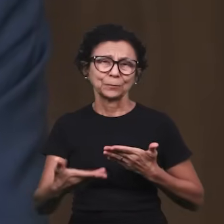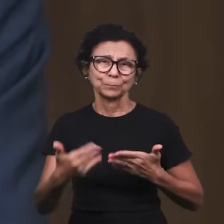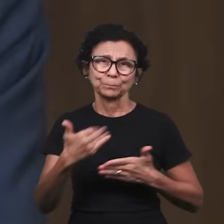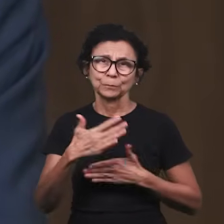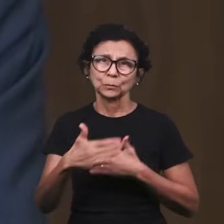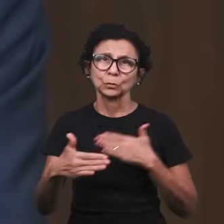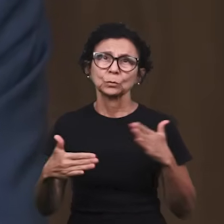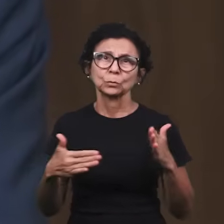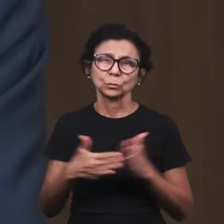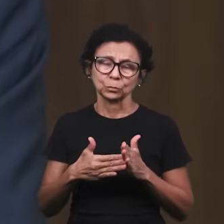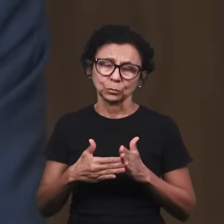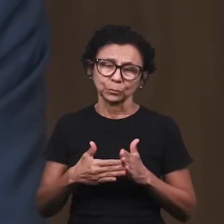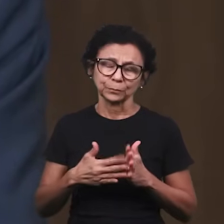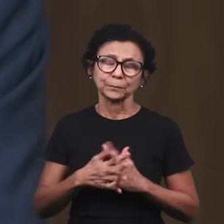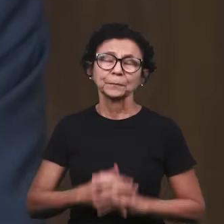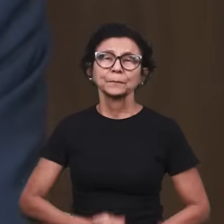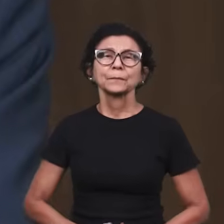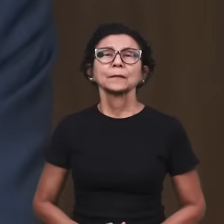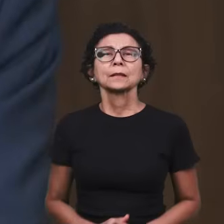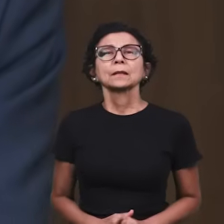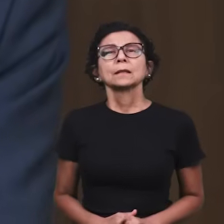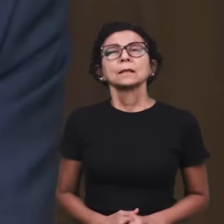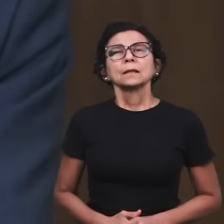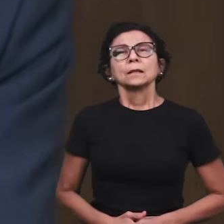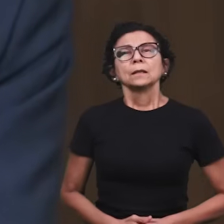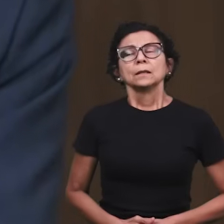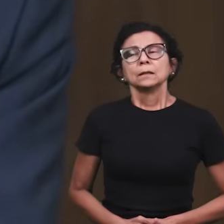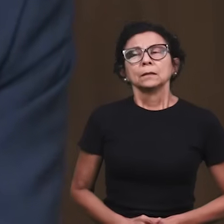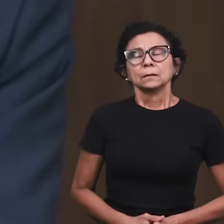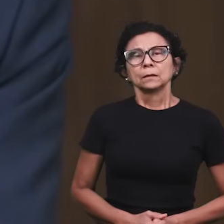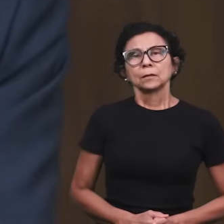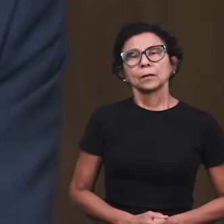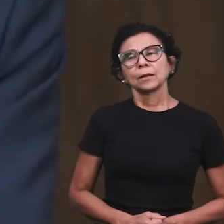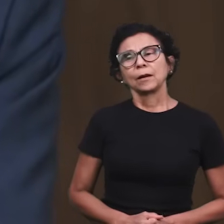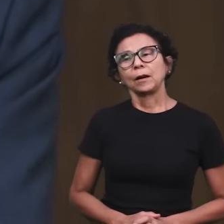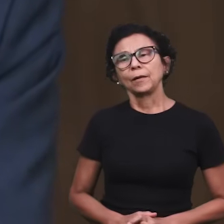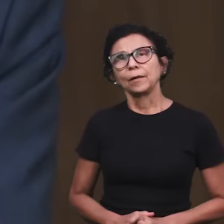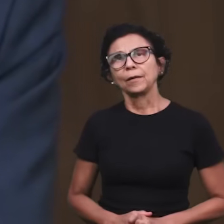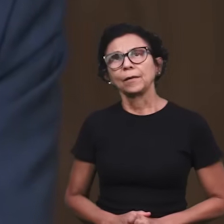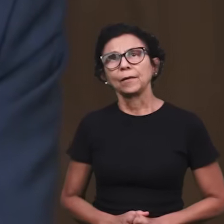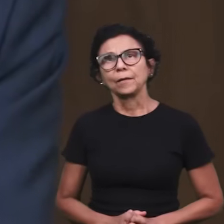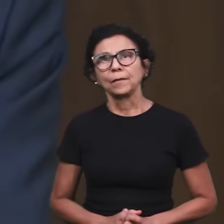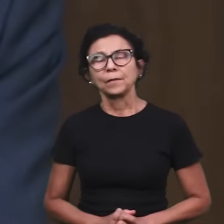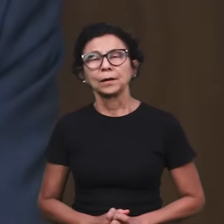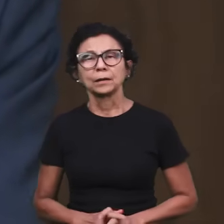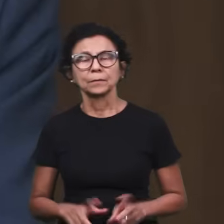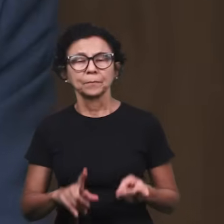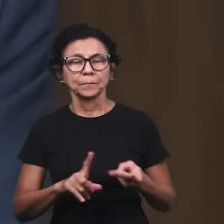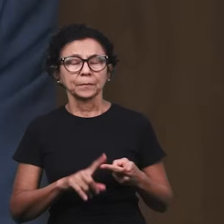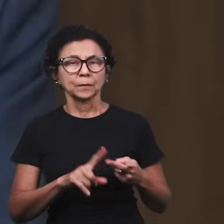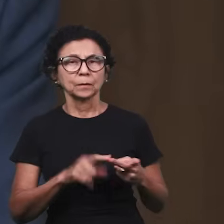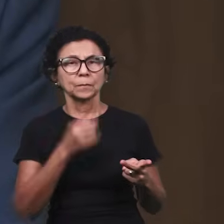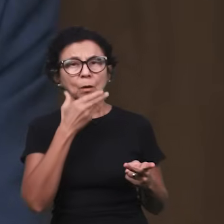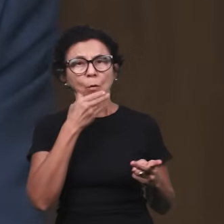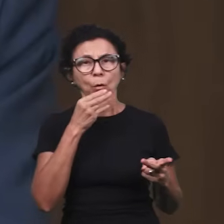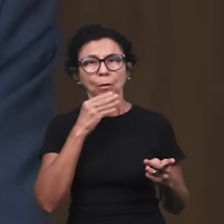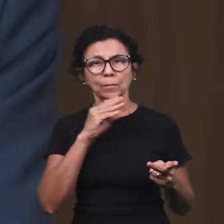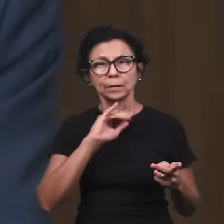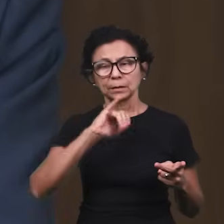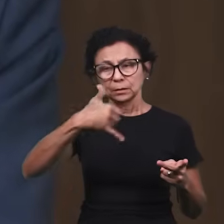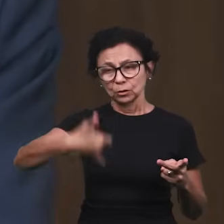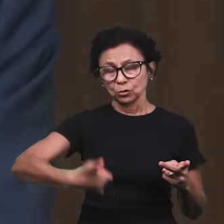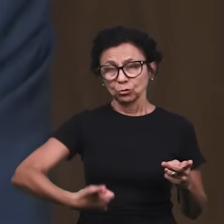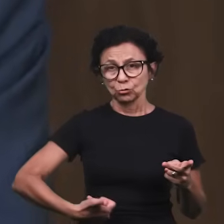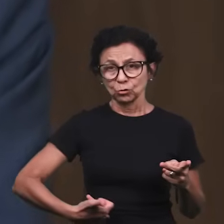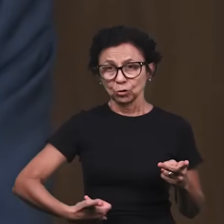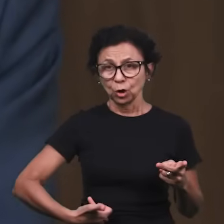casamento. O casamento ele preservou. Exatamente. Quando ele permitiu que tocassem Jó e